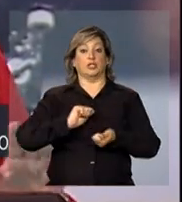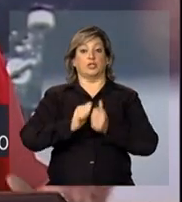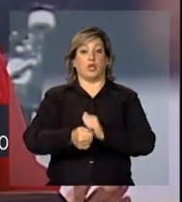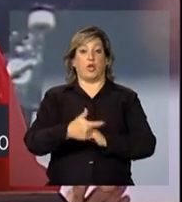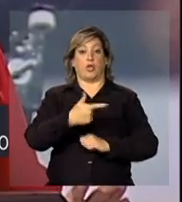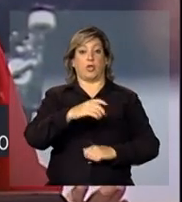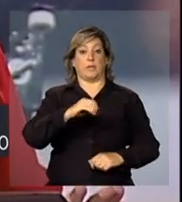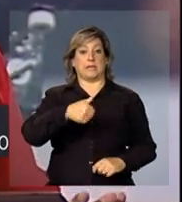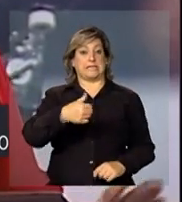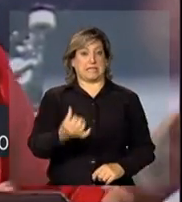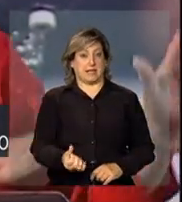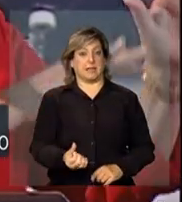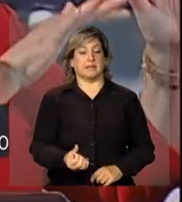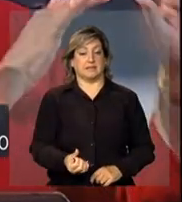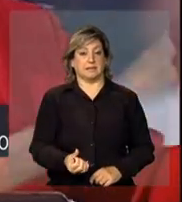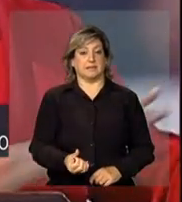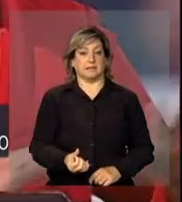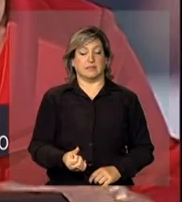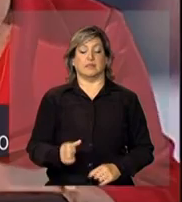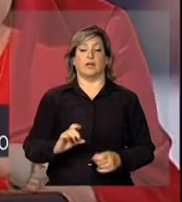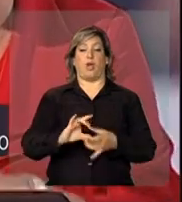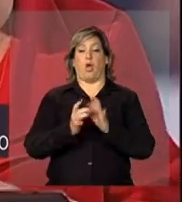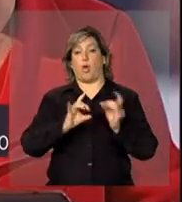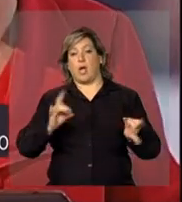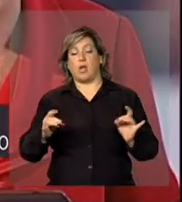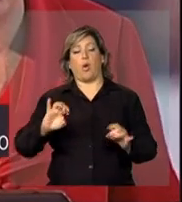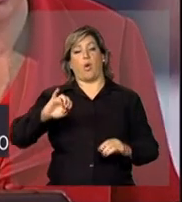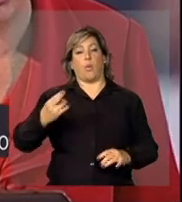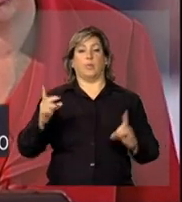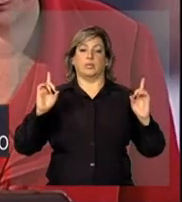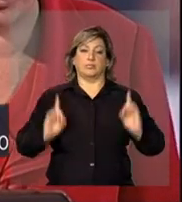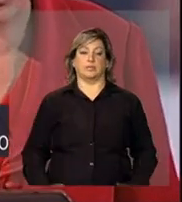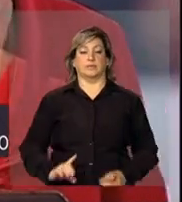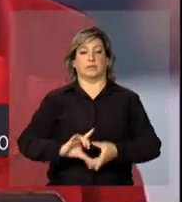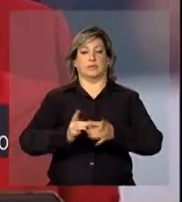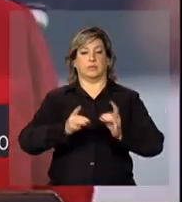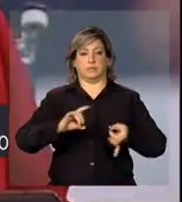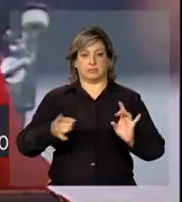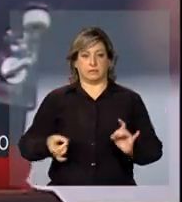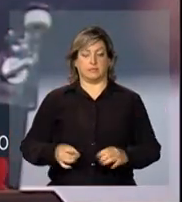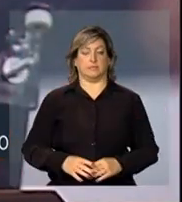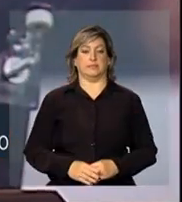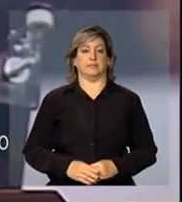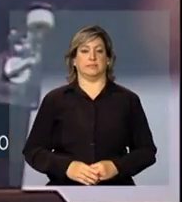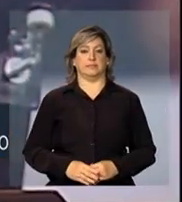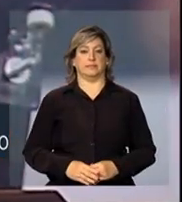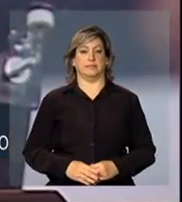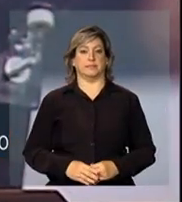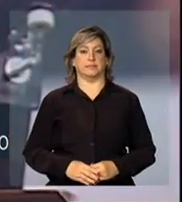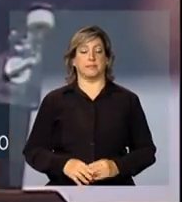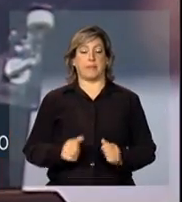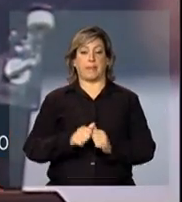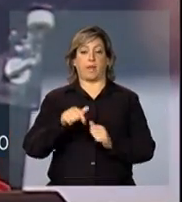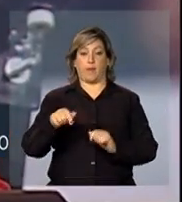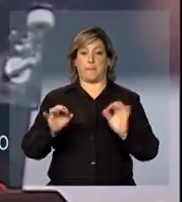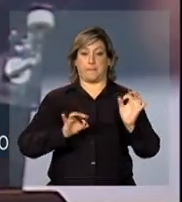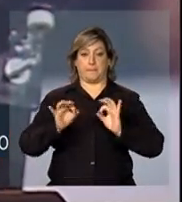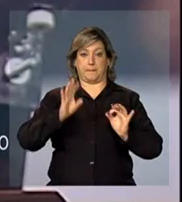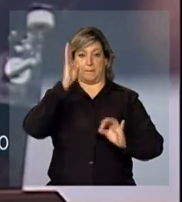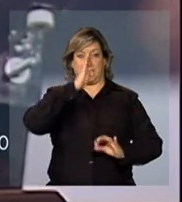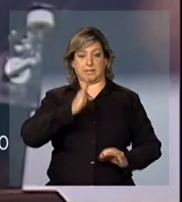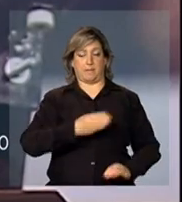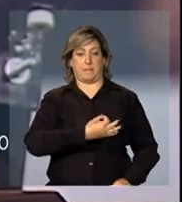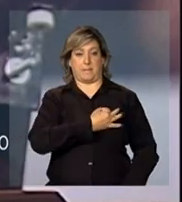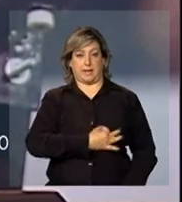de 2016 sejam olímpicos sejam Paraolímpicos é um plano Brasil medalhas